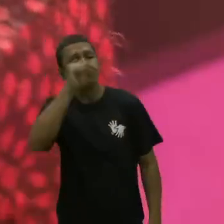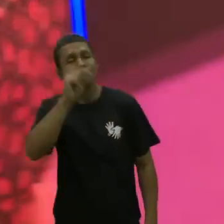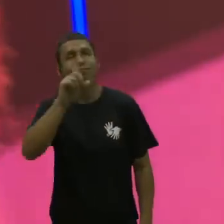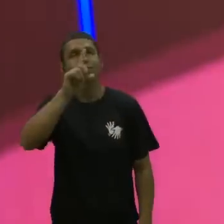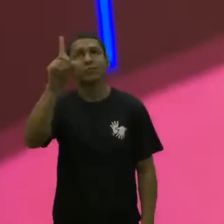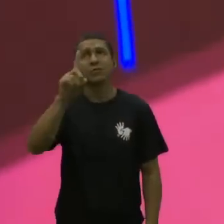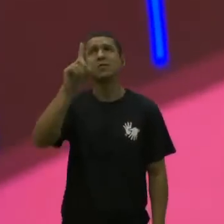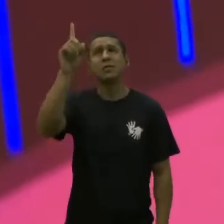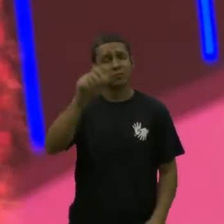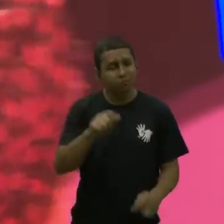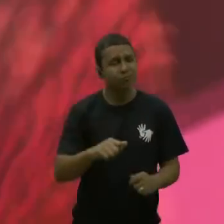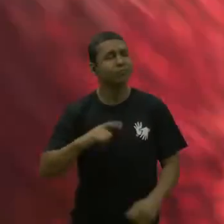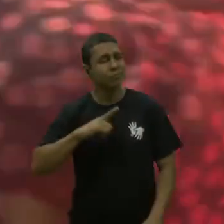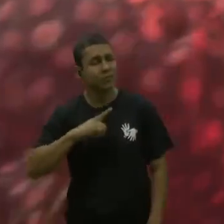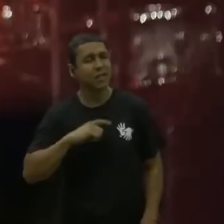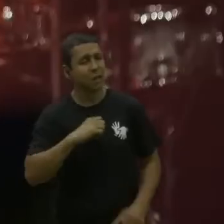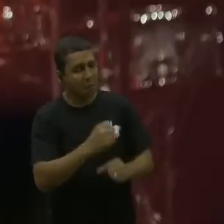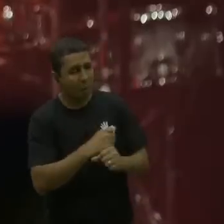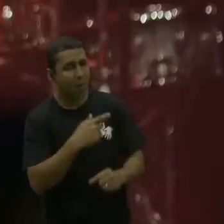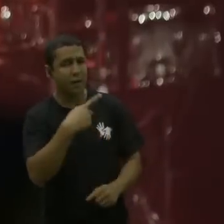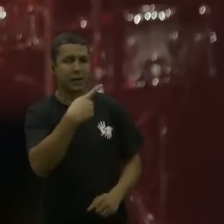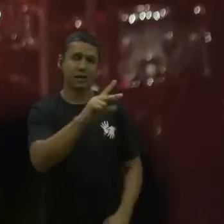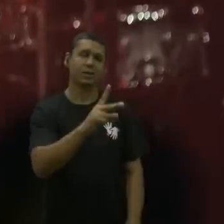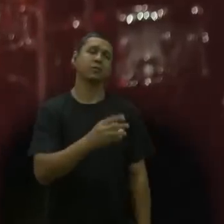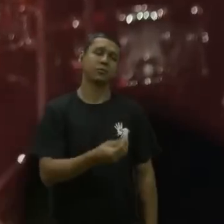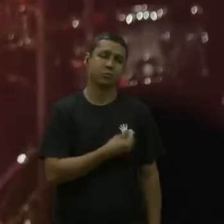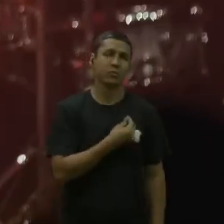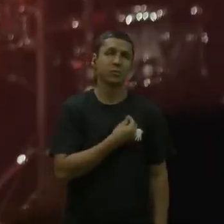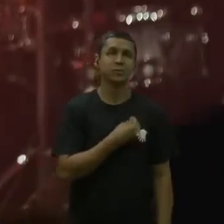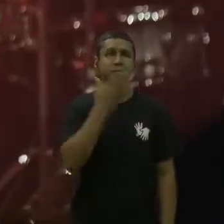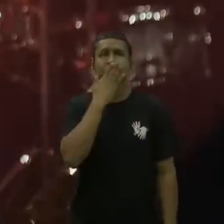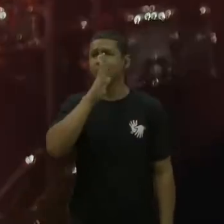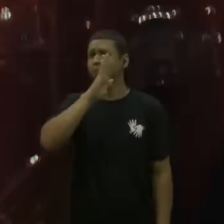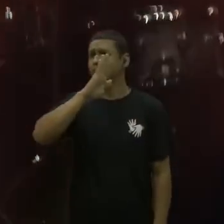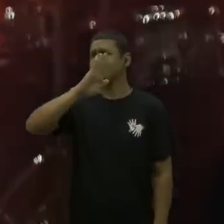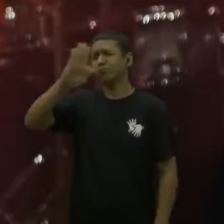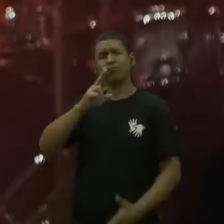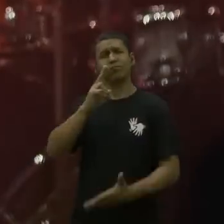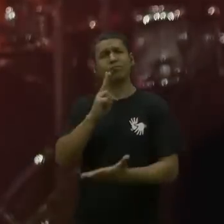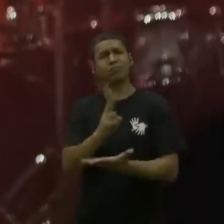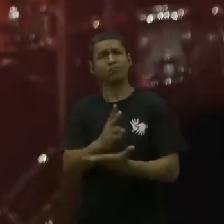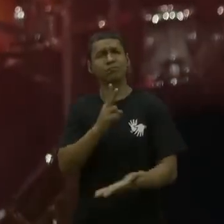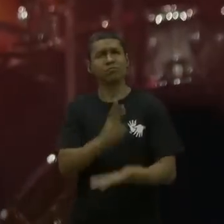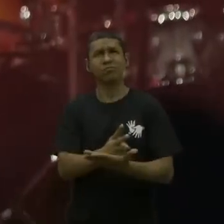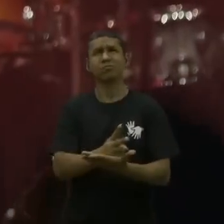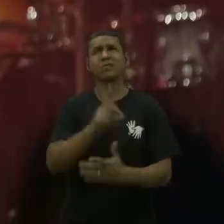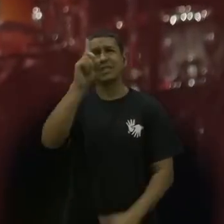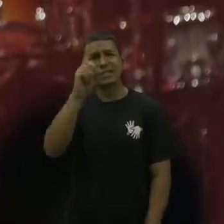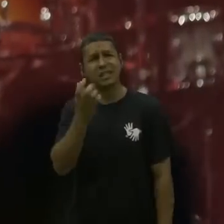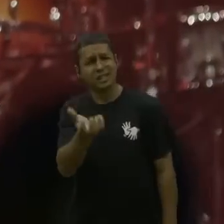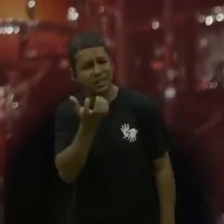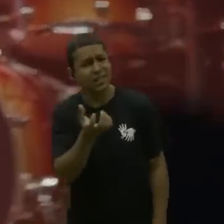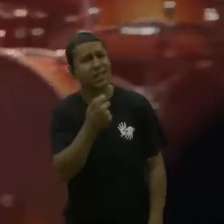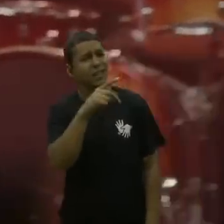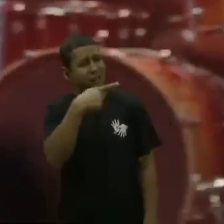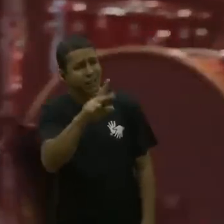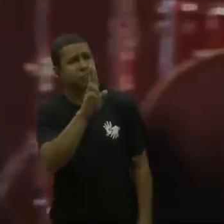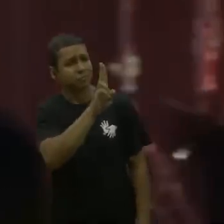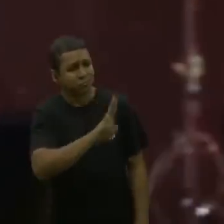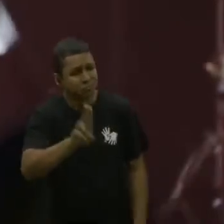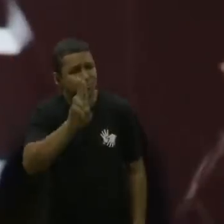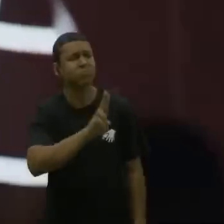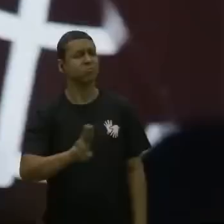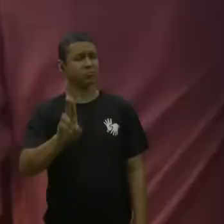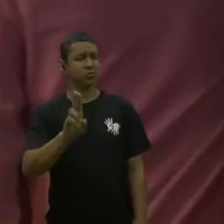tem uma obra na tua vida. As promessas ainda estão de pé. Ele ainda quer te usar do jeito que